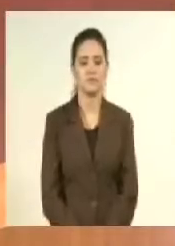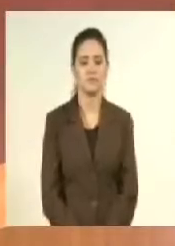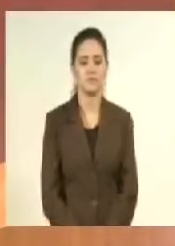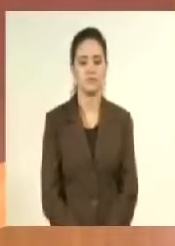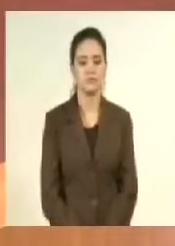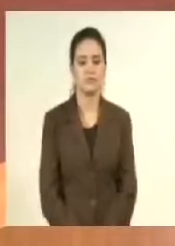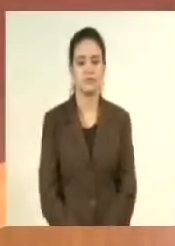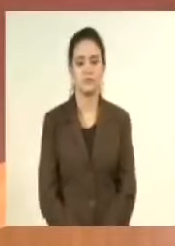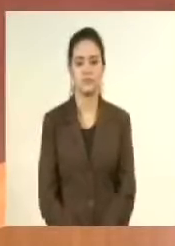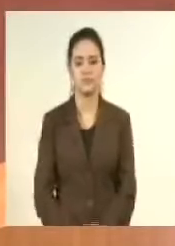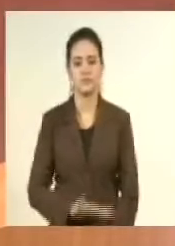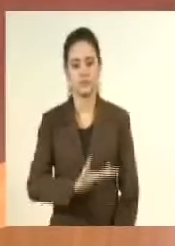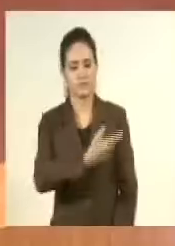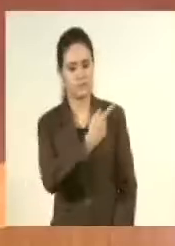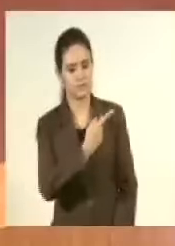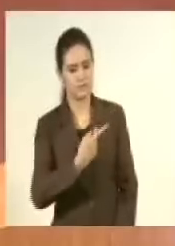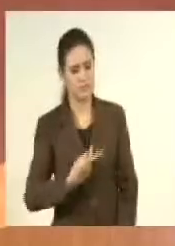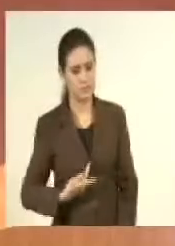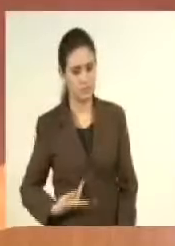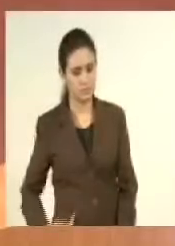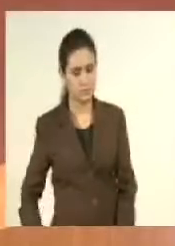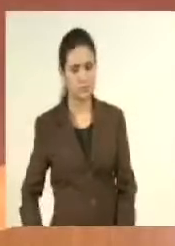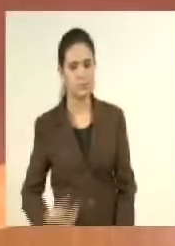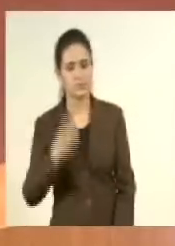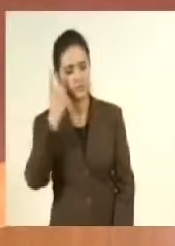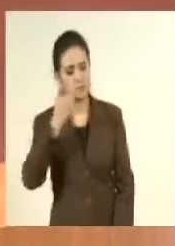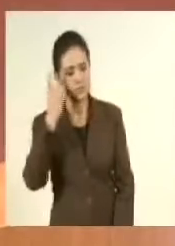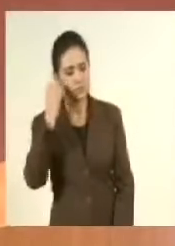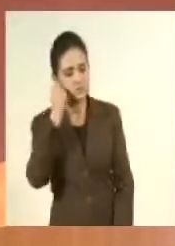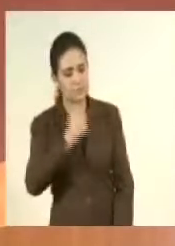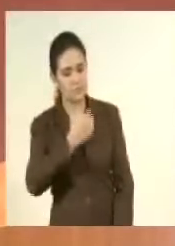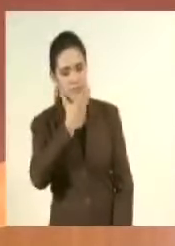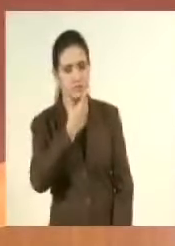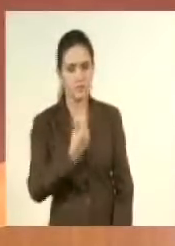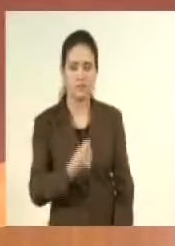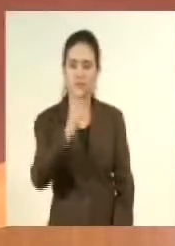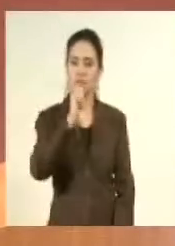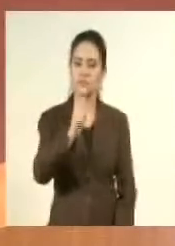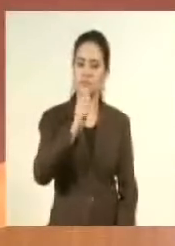Senhor presidente, senhoras e senhores deputados, imprensa,